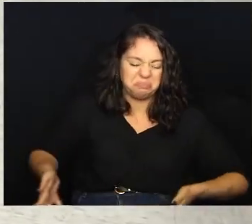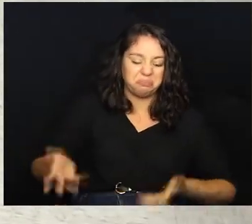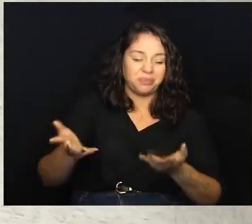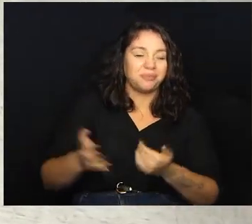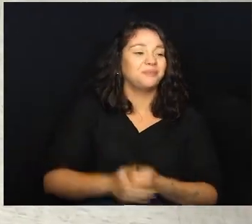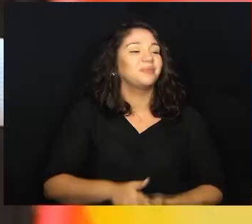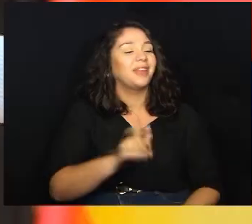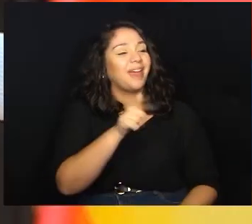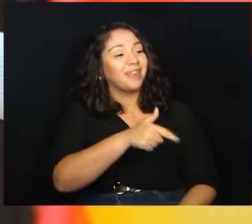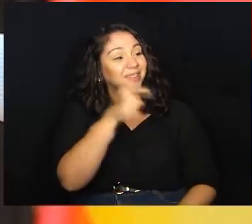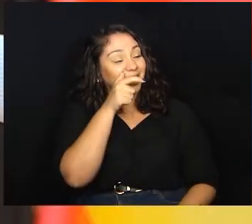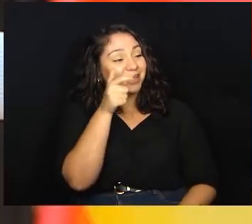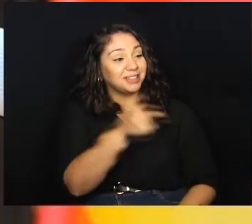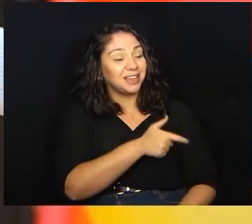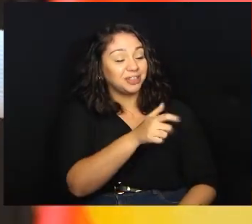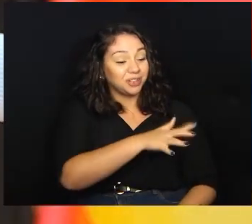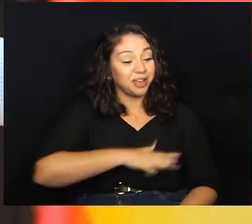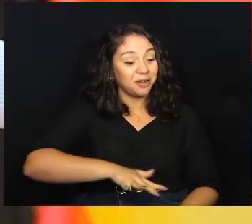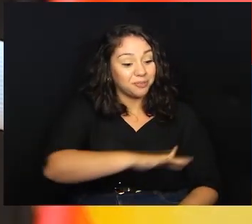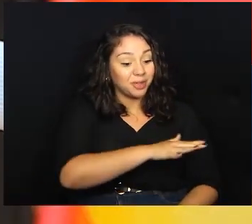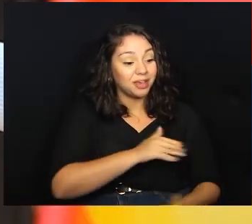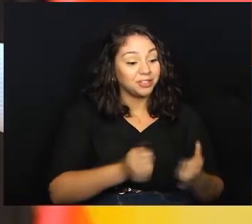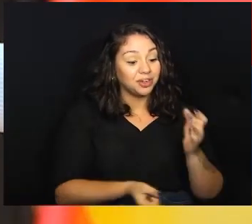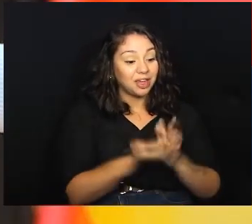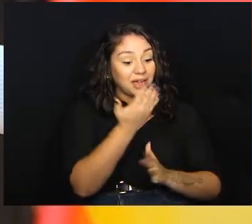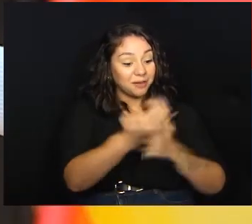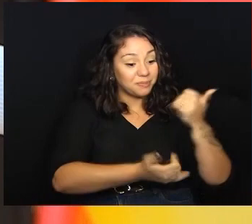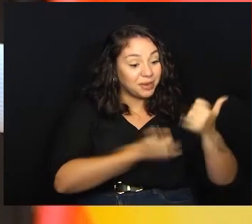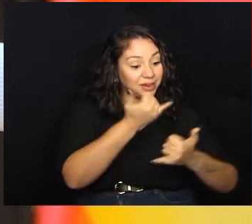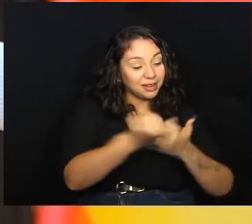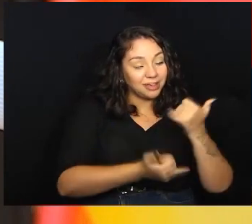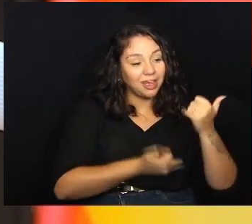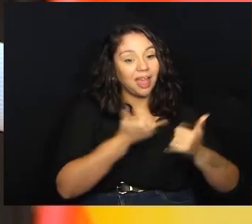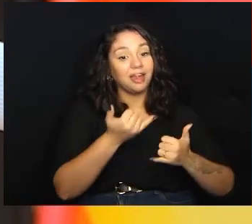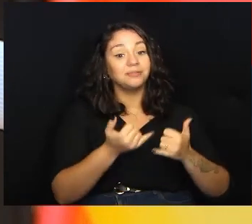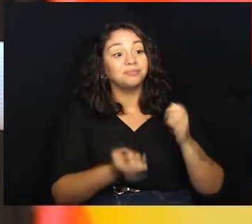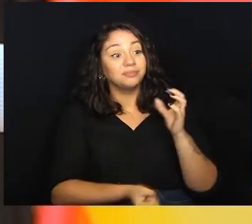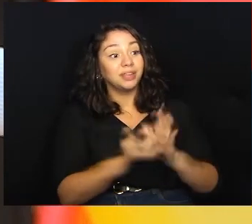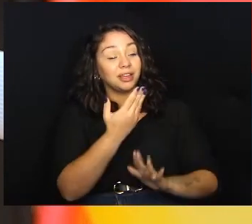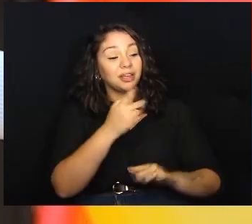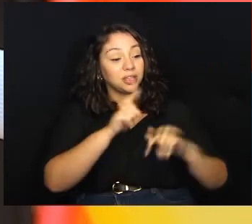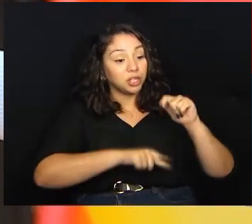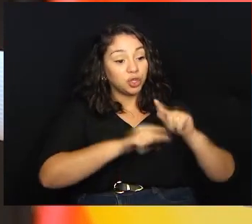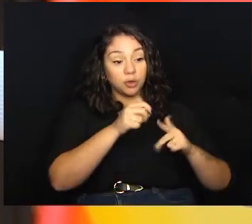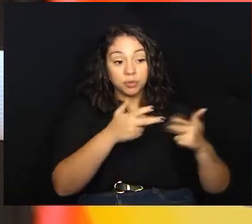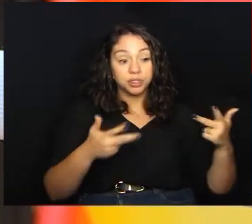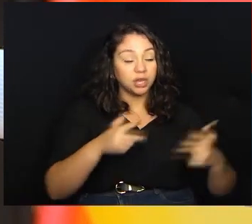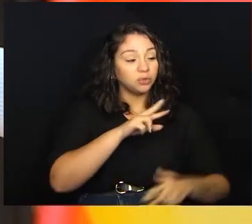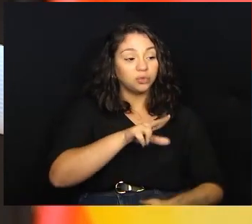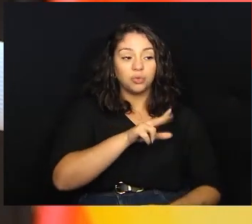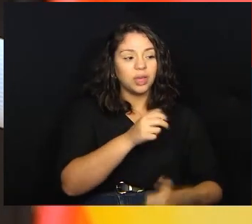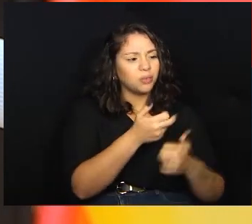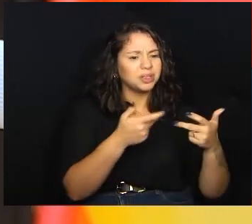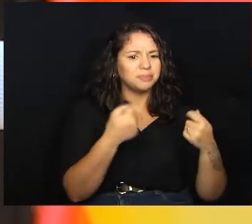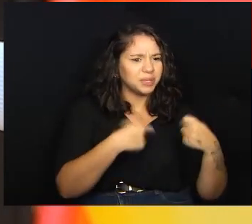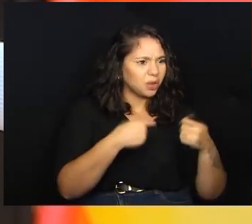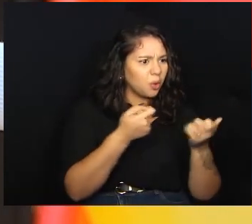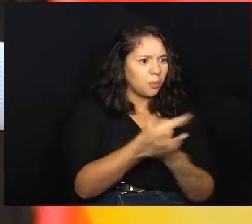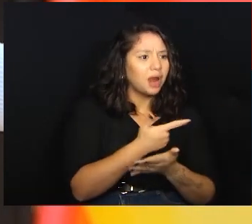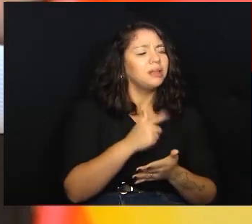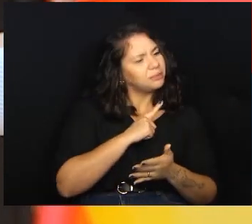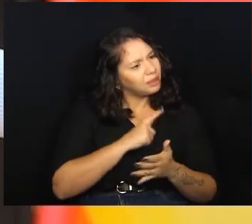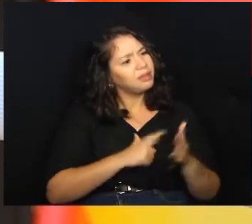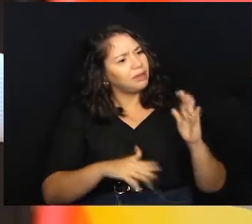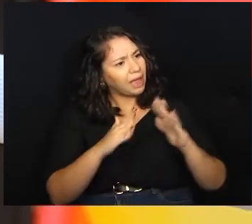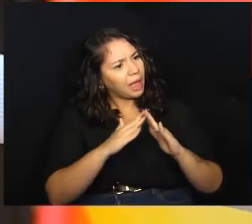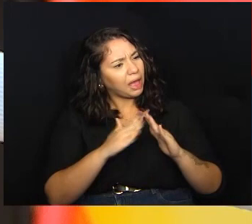sujeira aconteça. É interessante criar um ambiente para que eles possam brincar, criar. E esses objetos necessariamente são coisas que